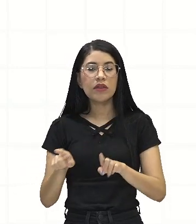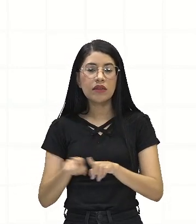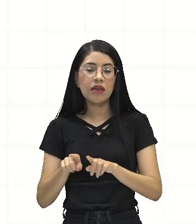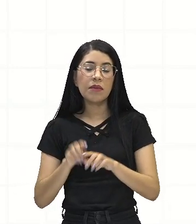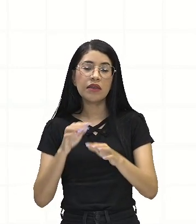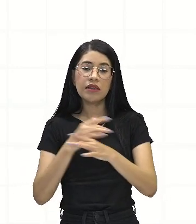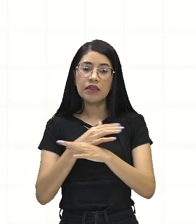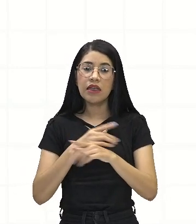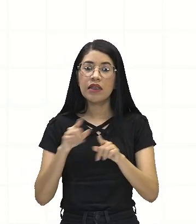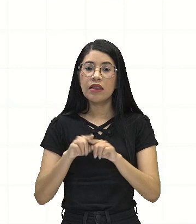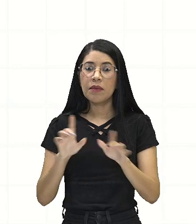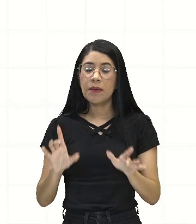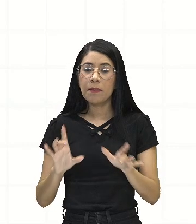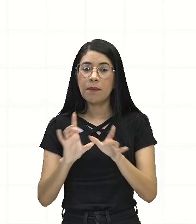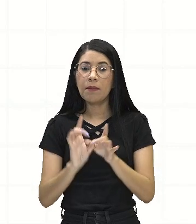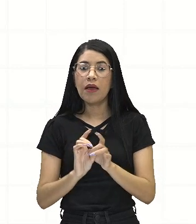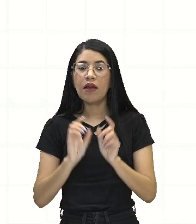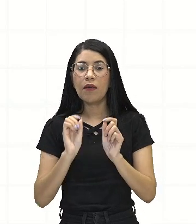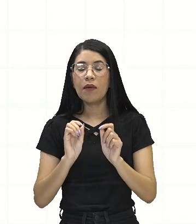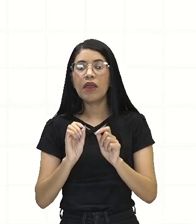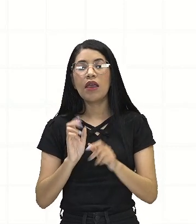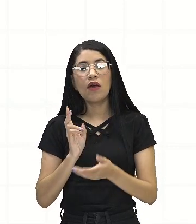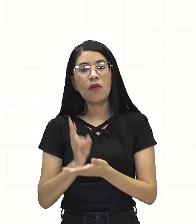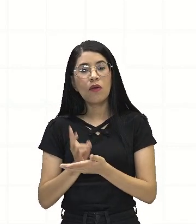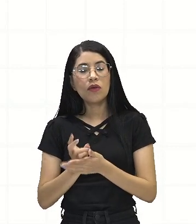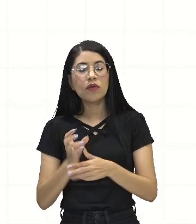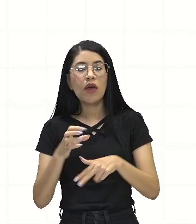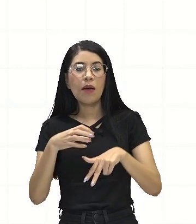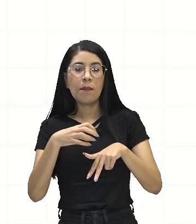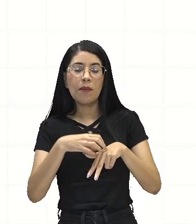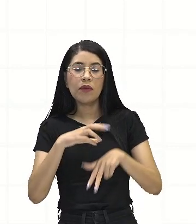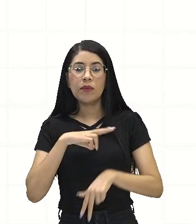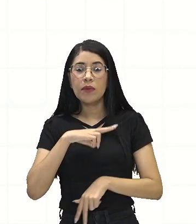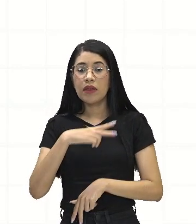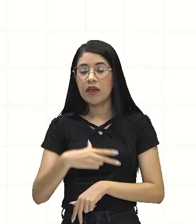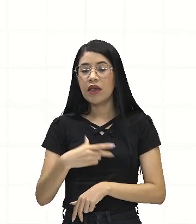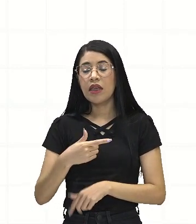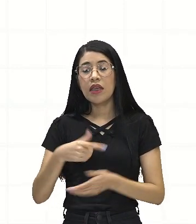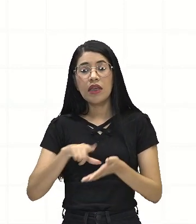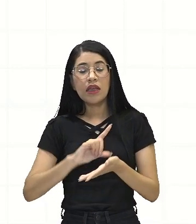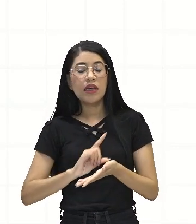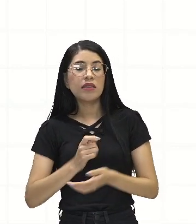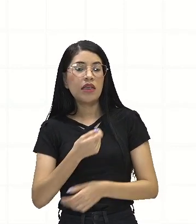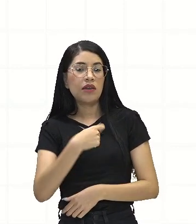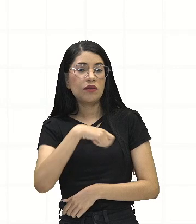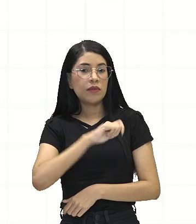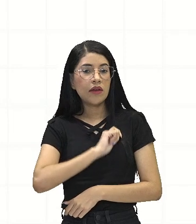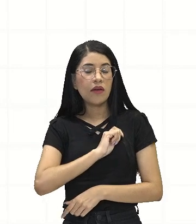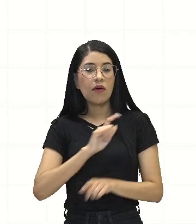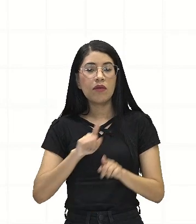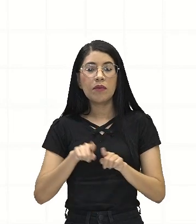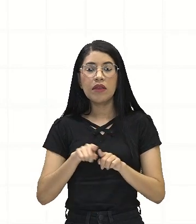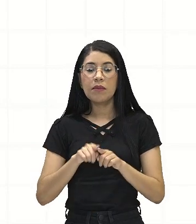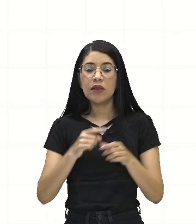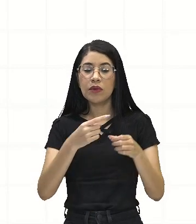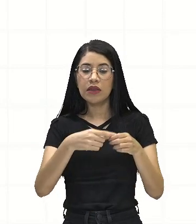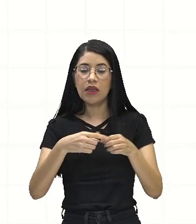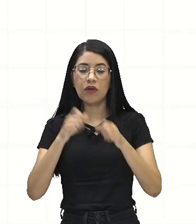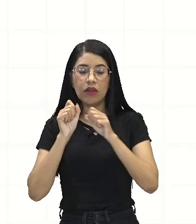acabar desempenhando também um papel fundamental na formação do território brasileiro, além das